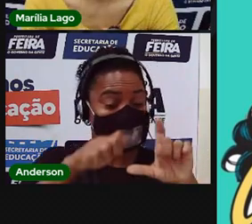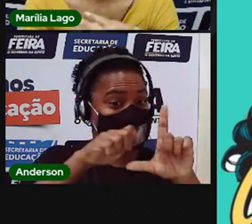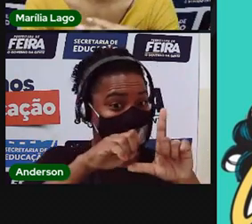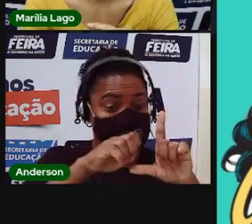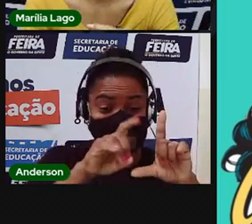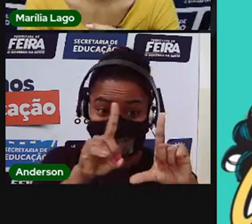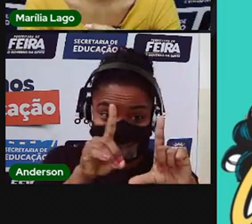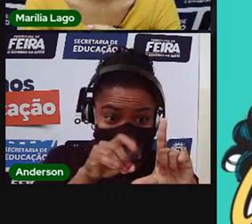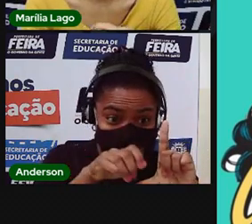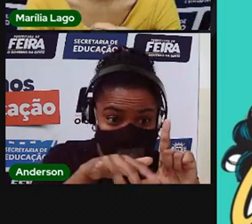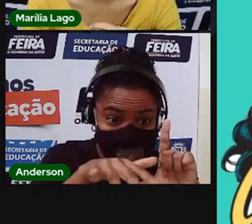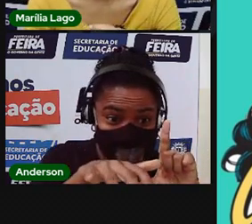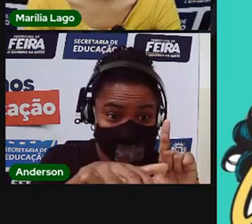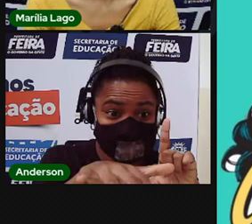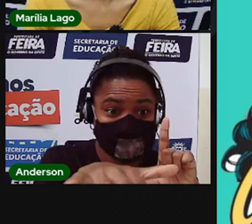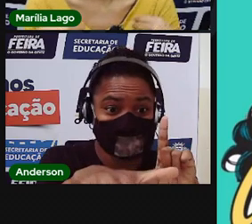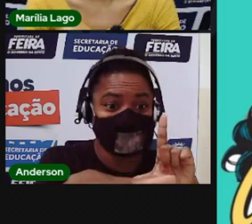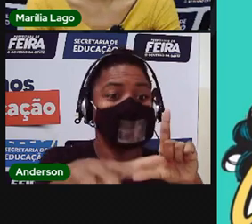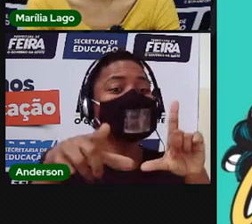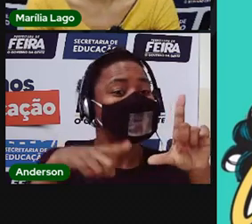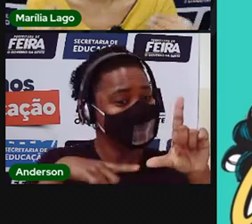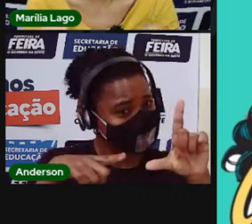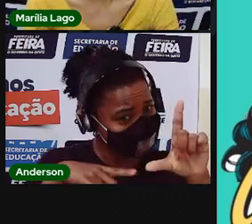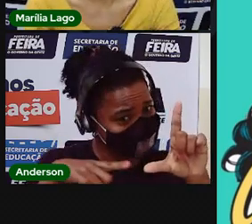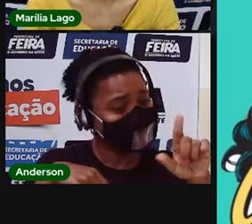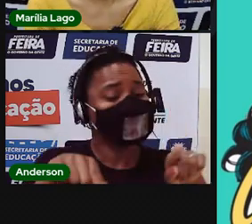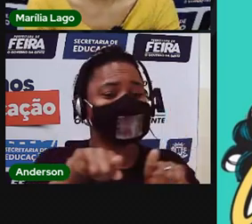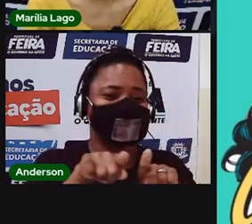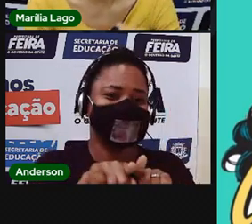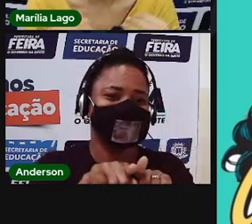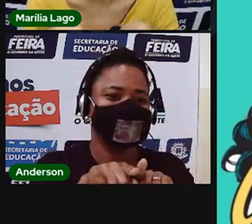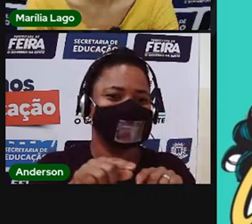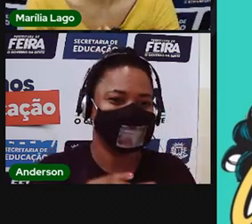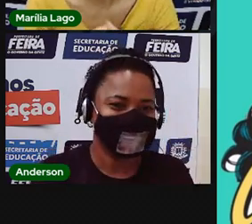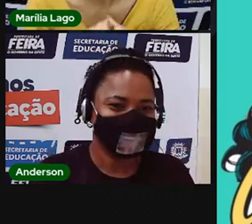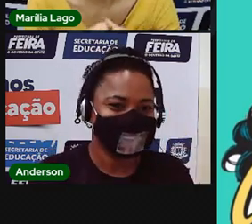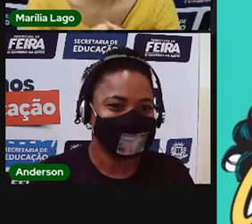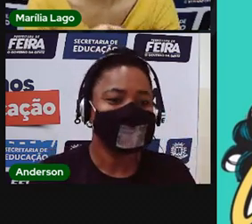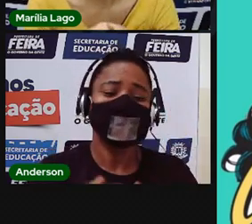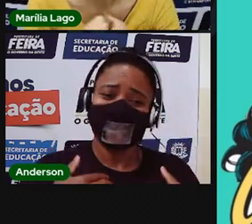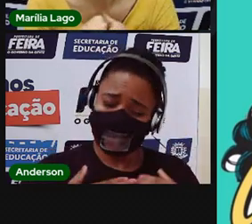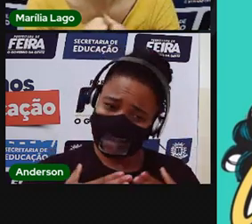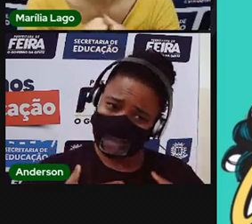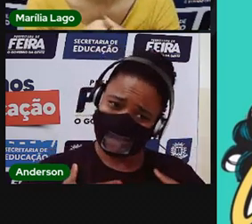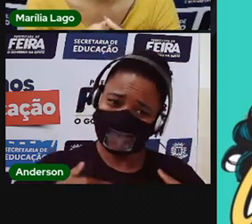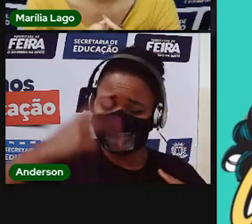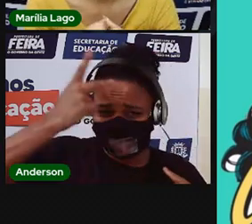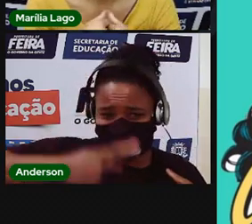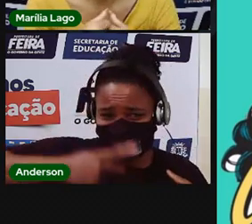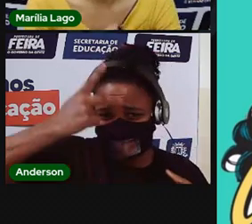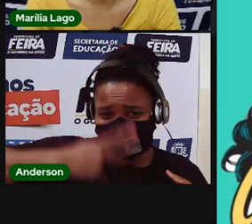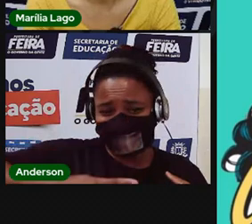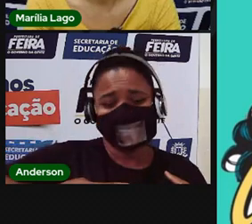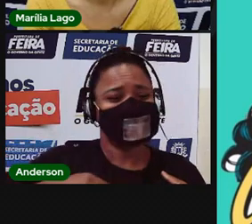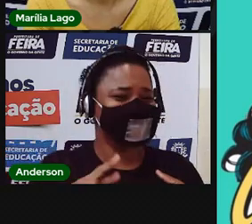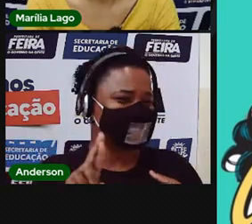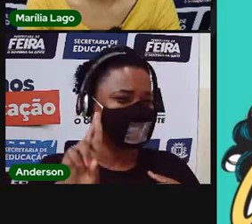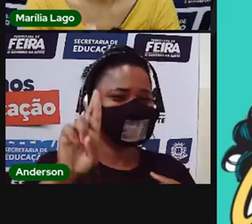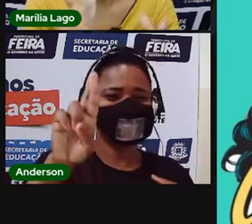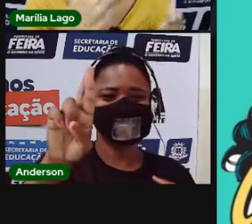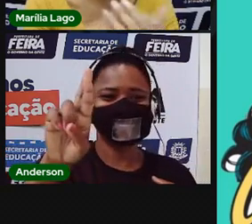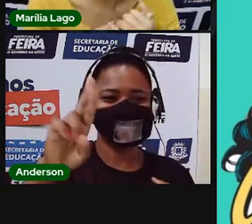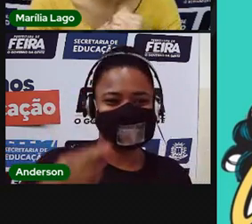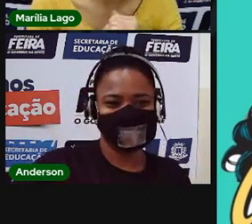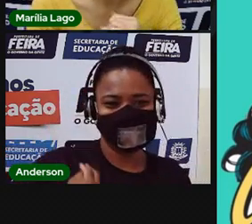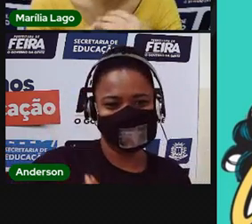influenciadora, né? Então assim, já me considero como a protagonista da minha própria história. Trago para vocês aqui